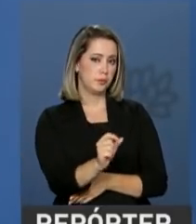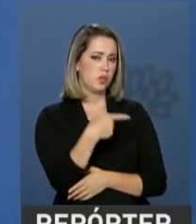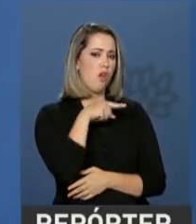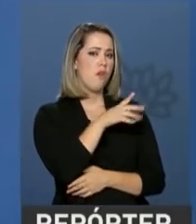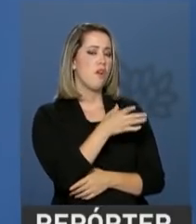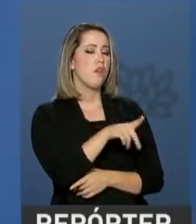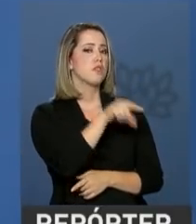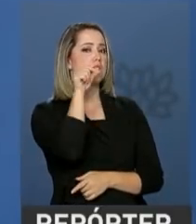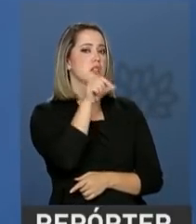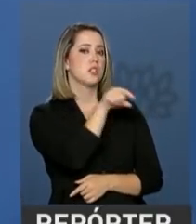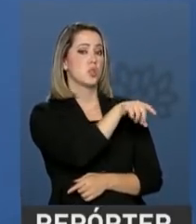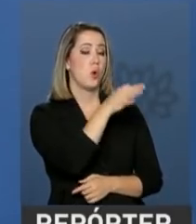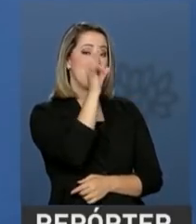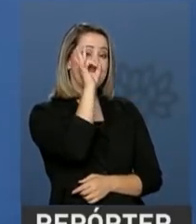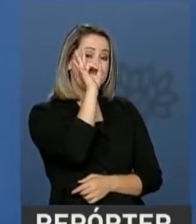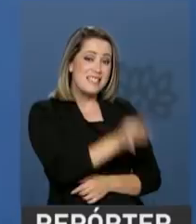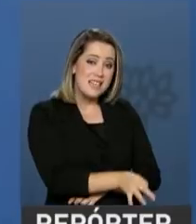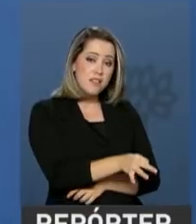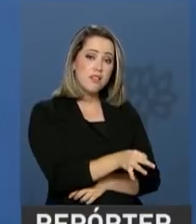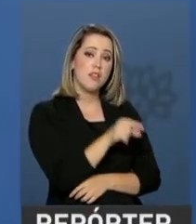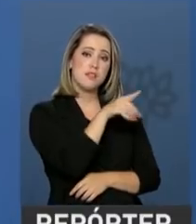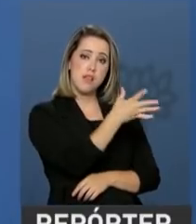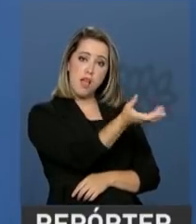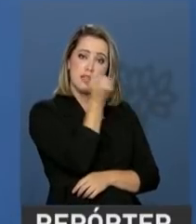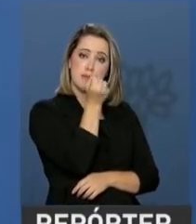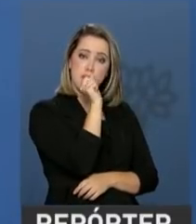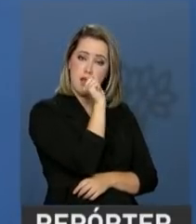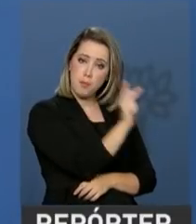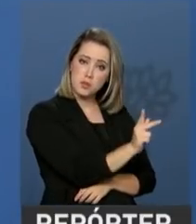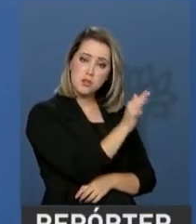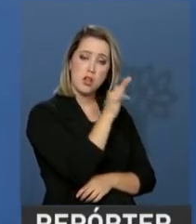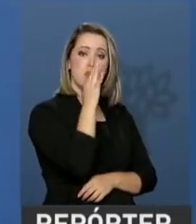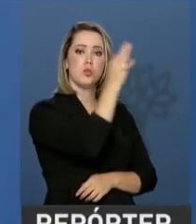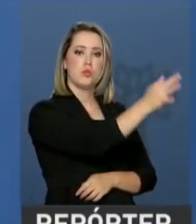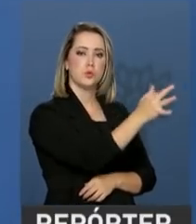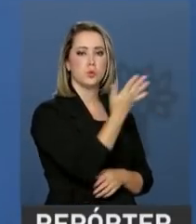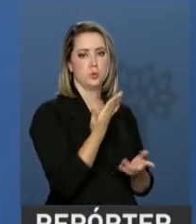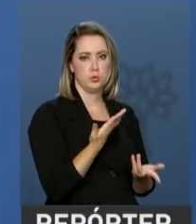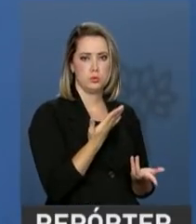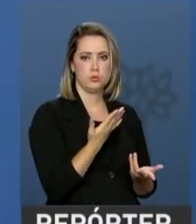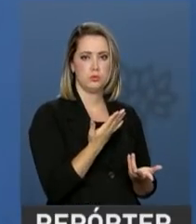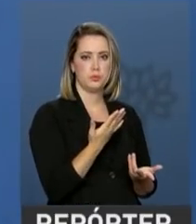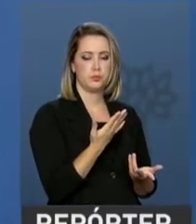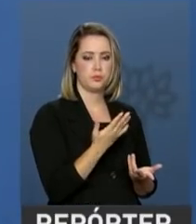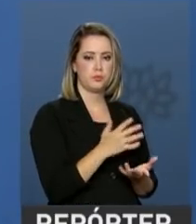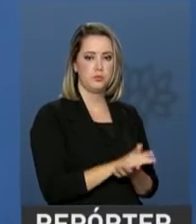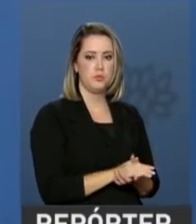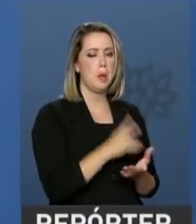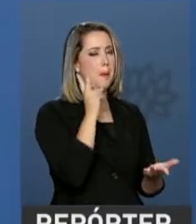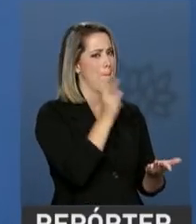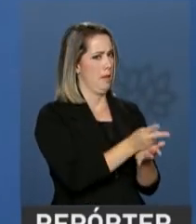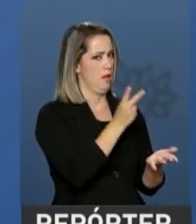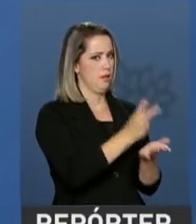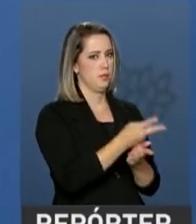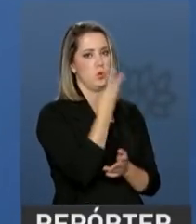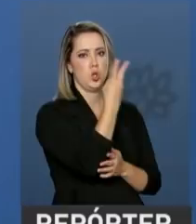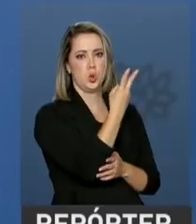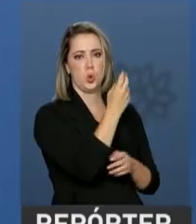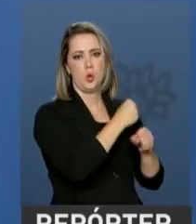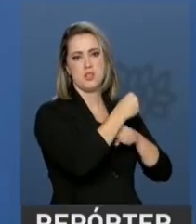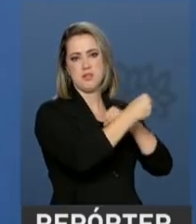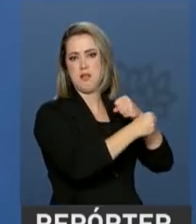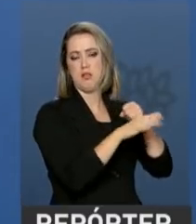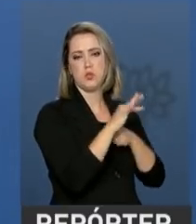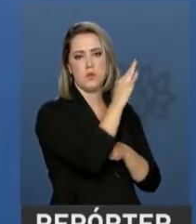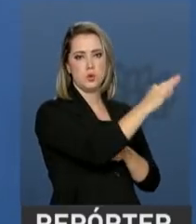prefere ter certeza que você vai receber a sua aposentadoria, tá certo? Ainda que mais tarde. Ainda que 2 anos